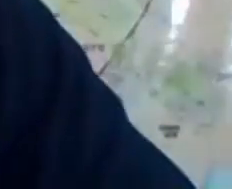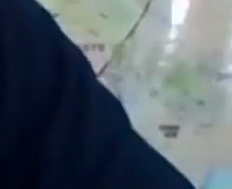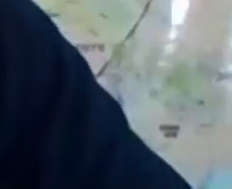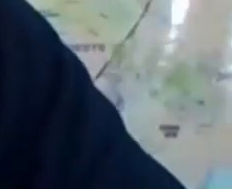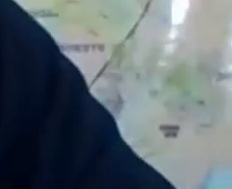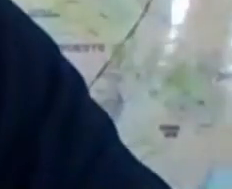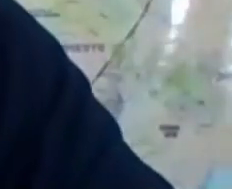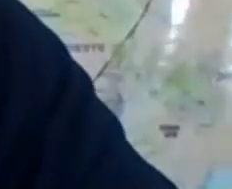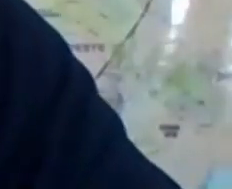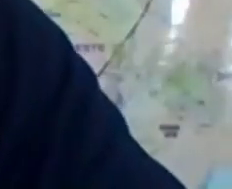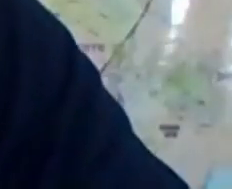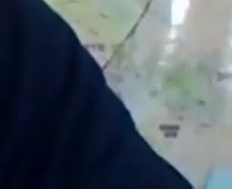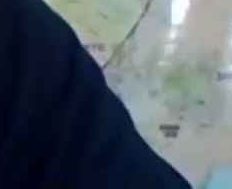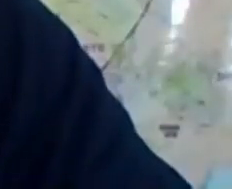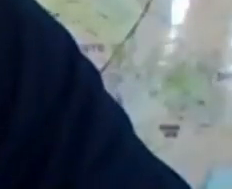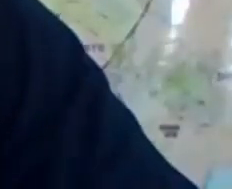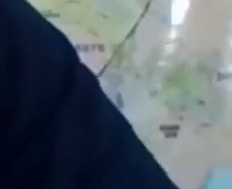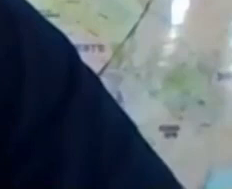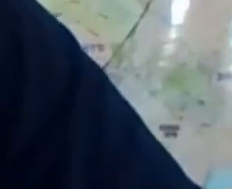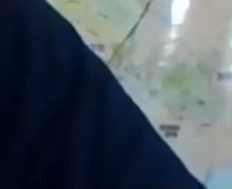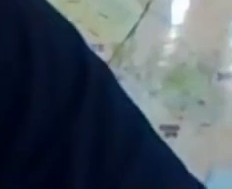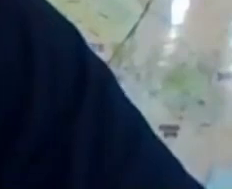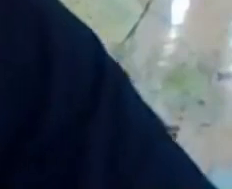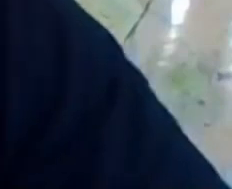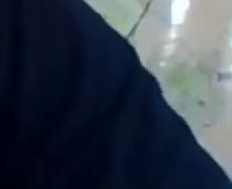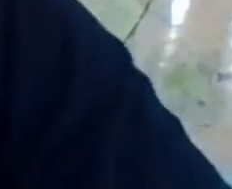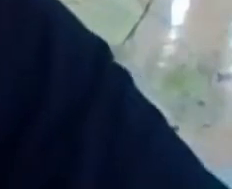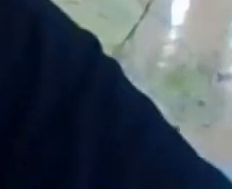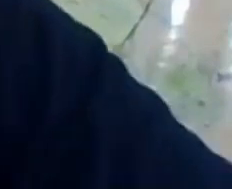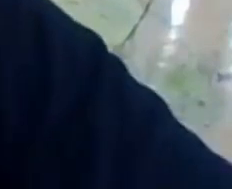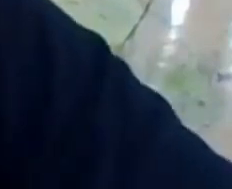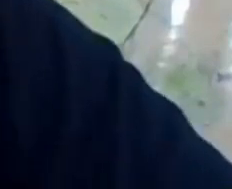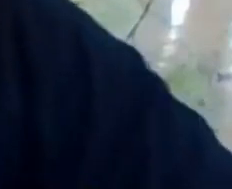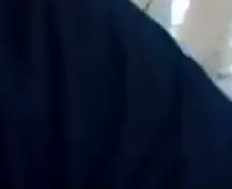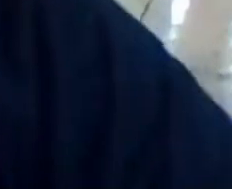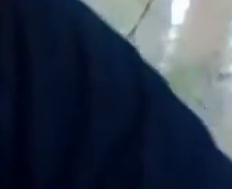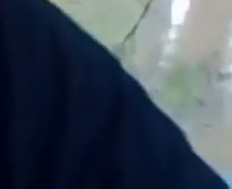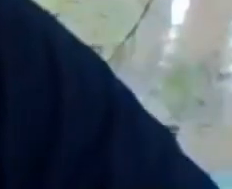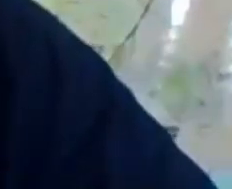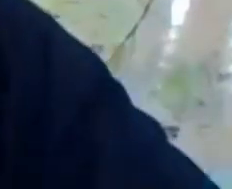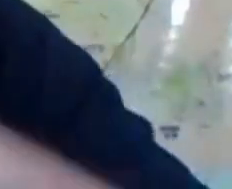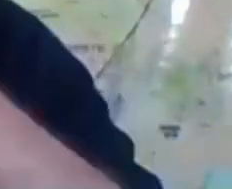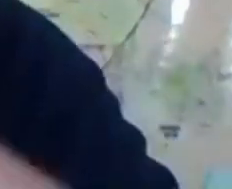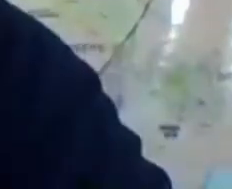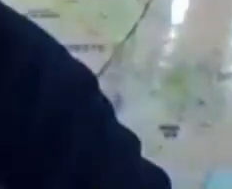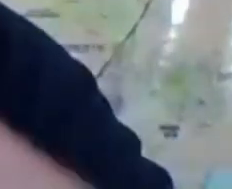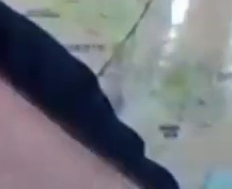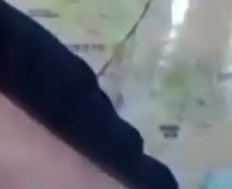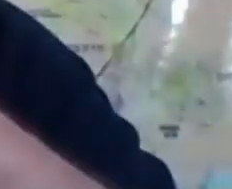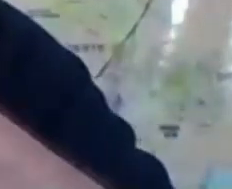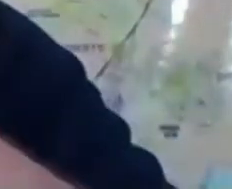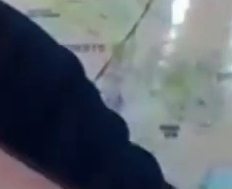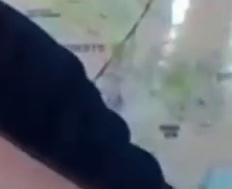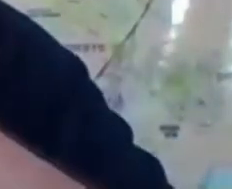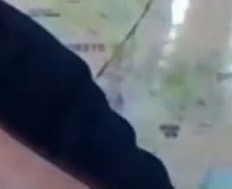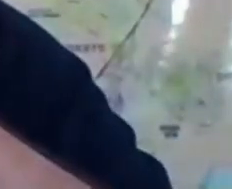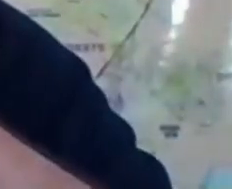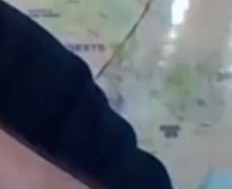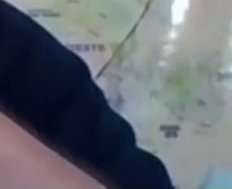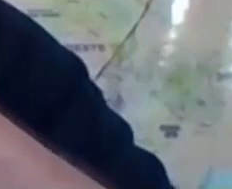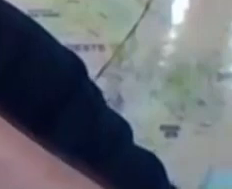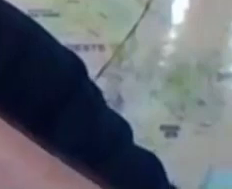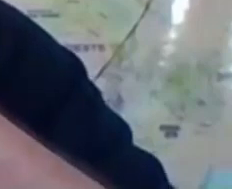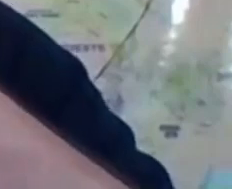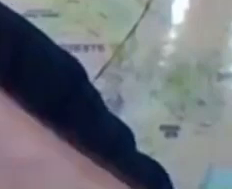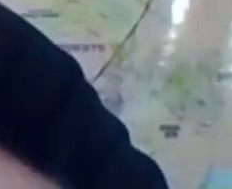para poder me interromper. Eu destacaria aqui duas questões, Cecílio, que a gente